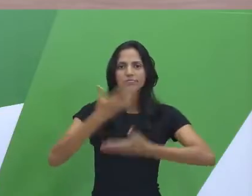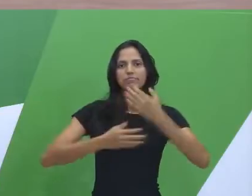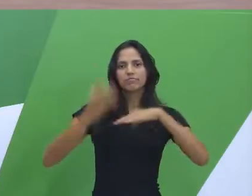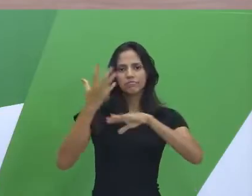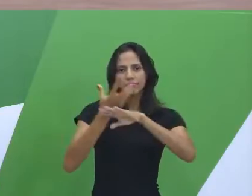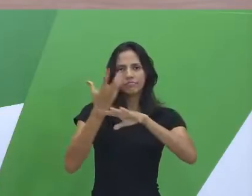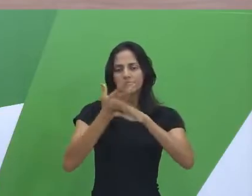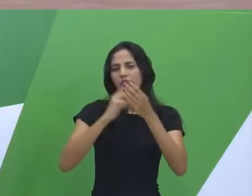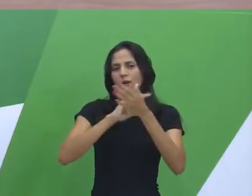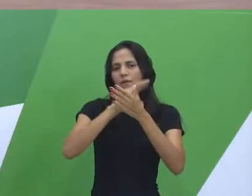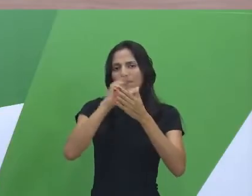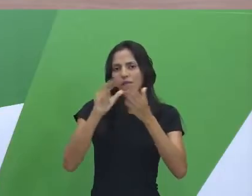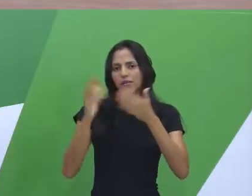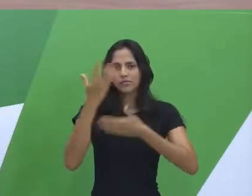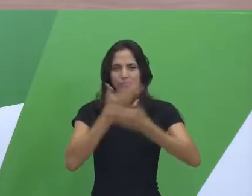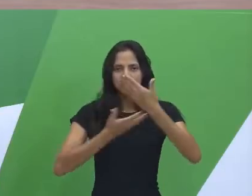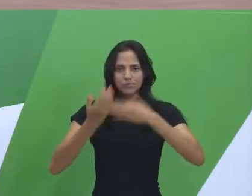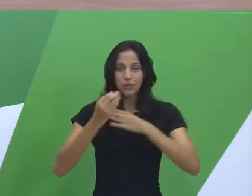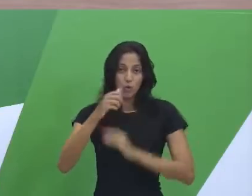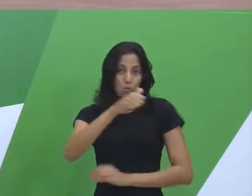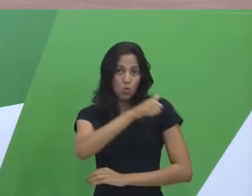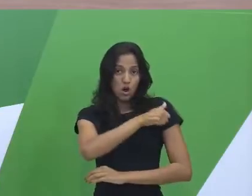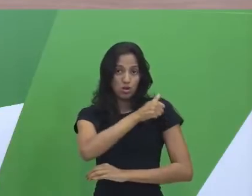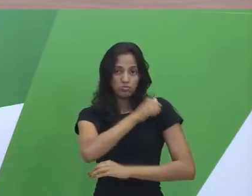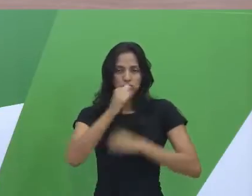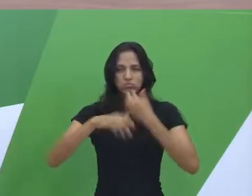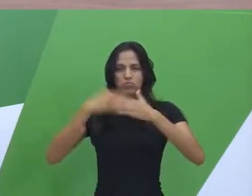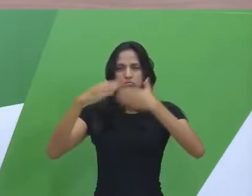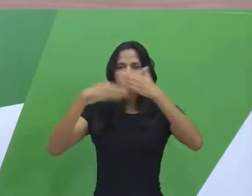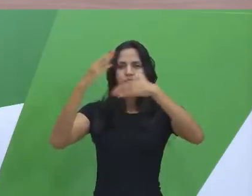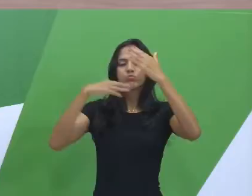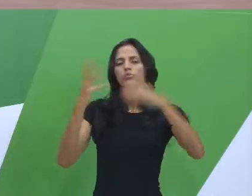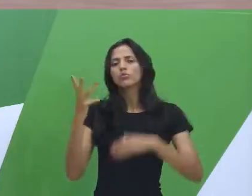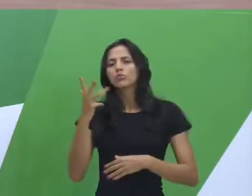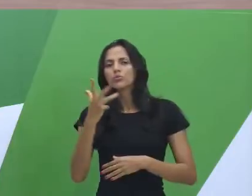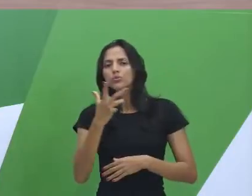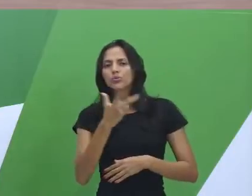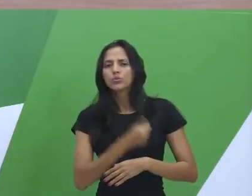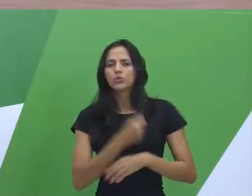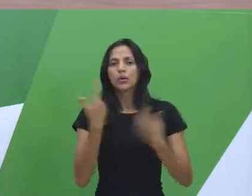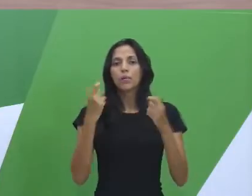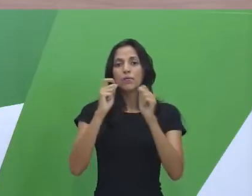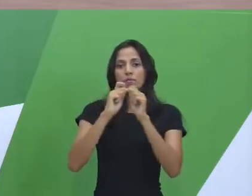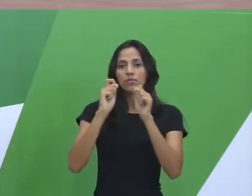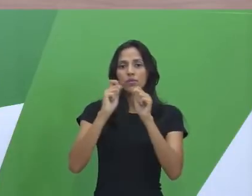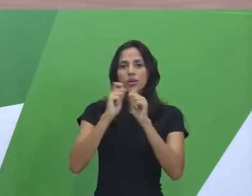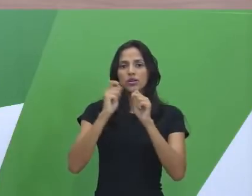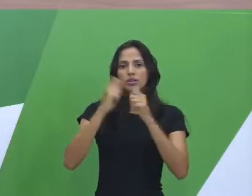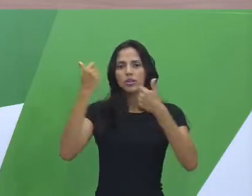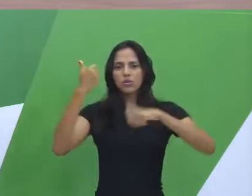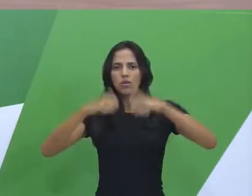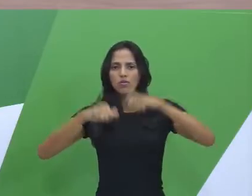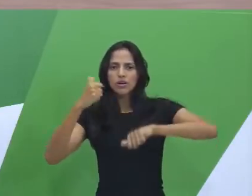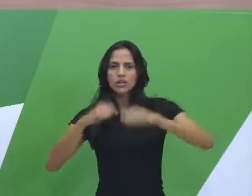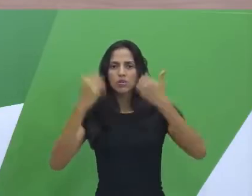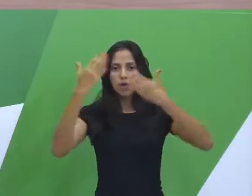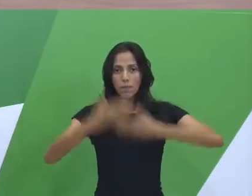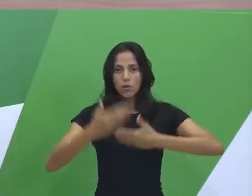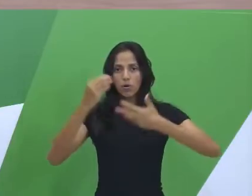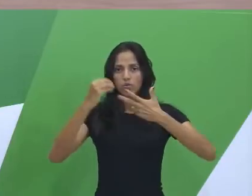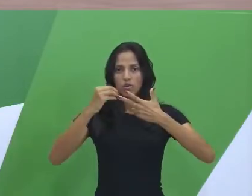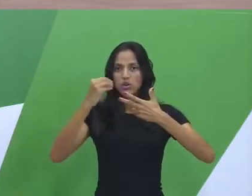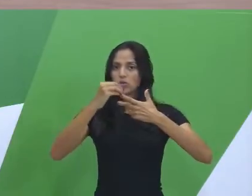O aluno que está desenvolvendo as suas habilidades para realizar uma avaliação do Enem,